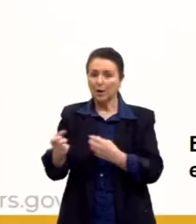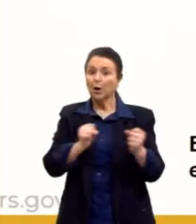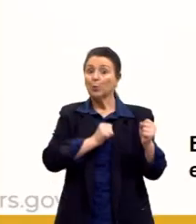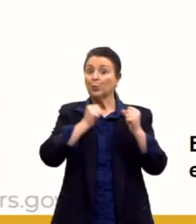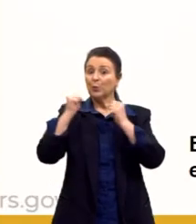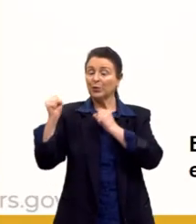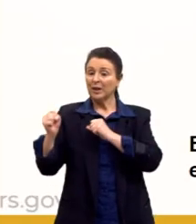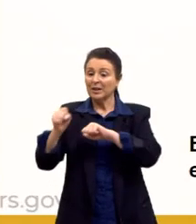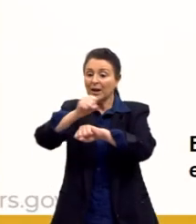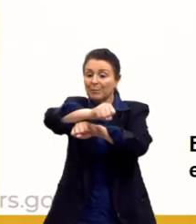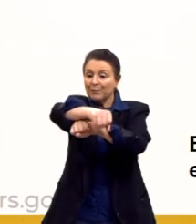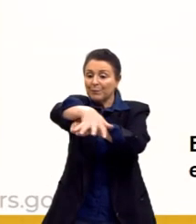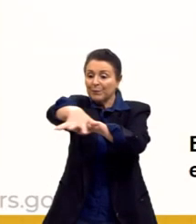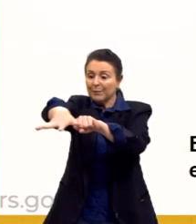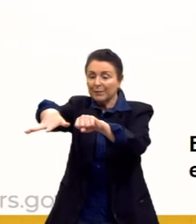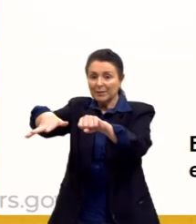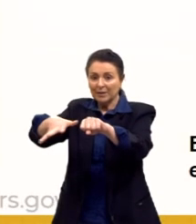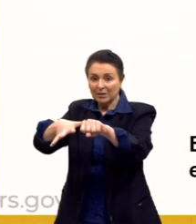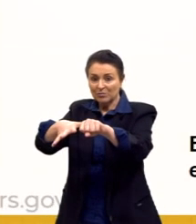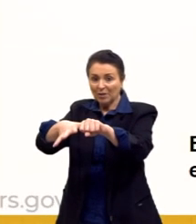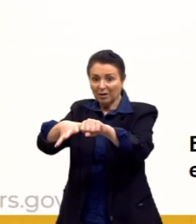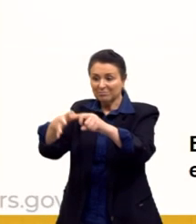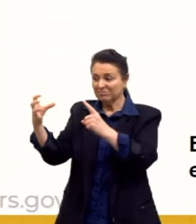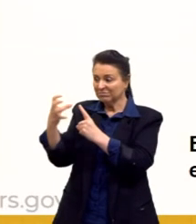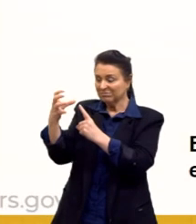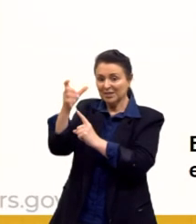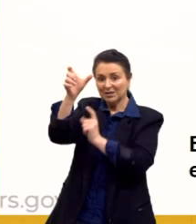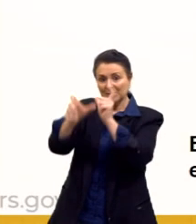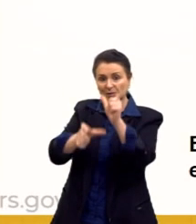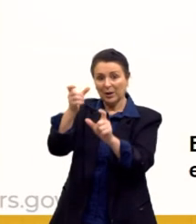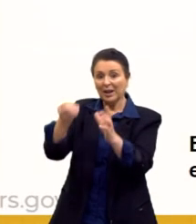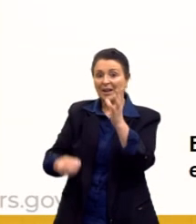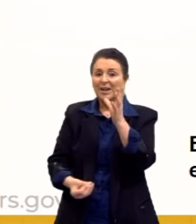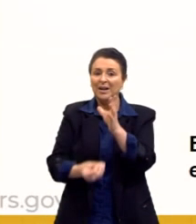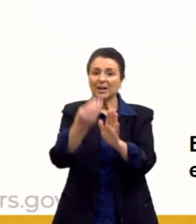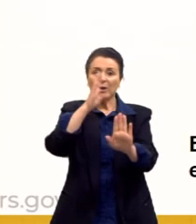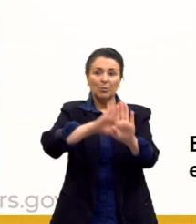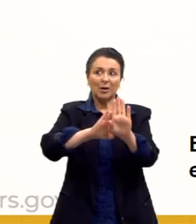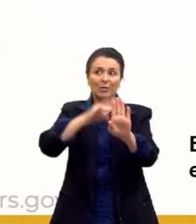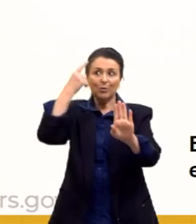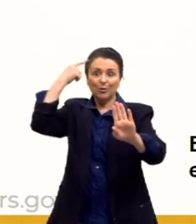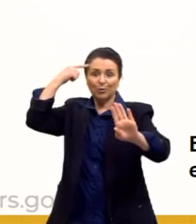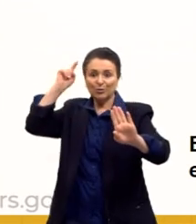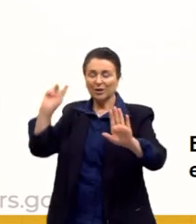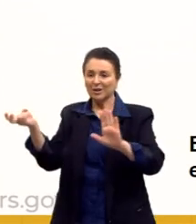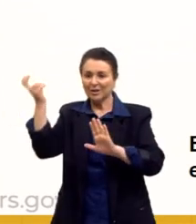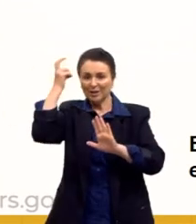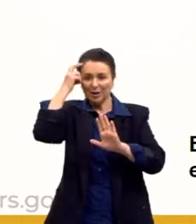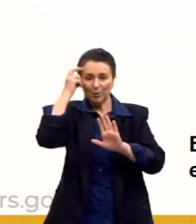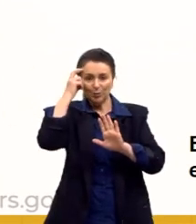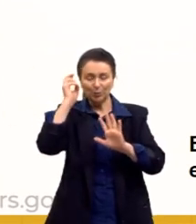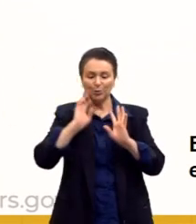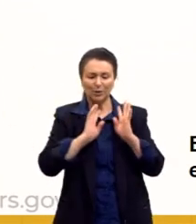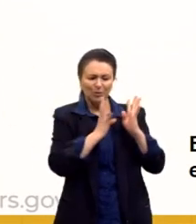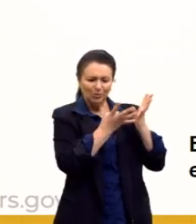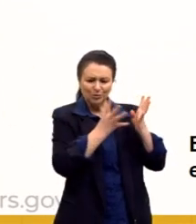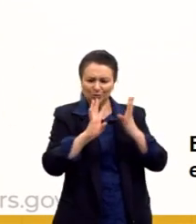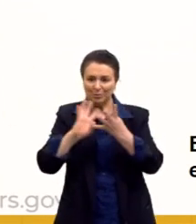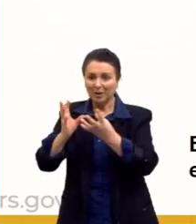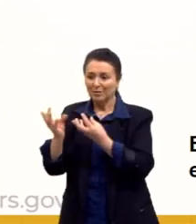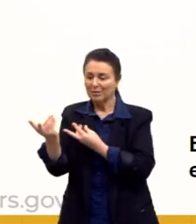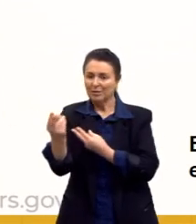exerce sobre as pessoas criando a ideologia e a cultura de massa valiosas para a organização da sociedade